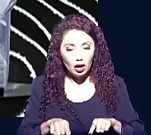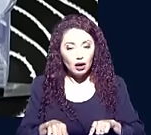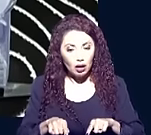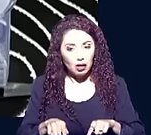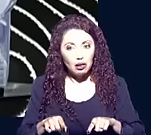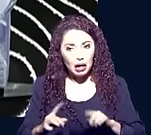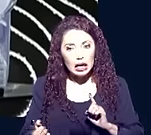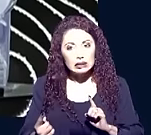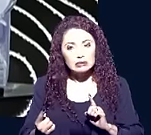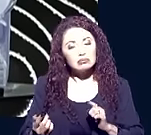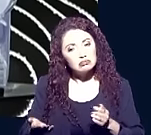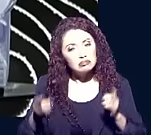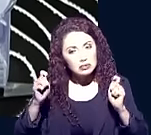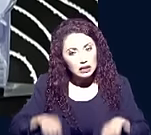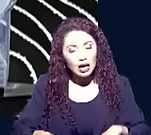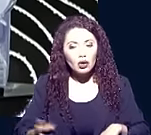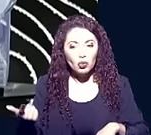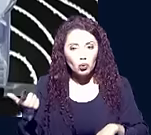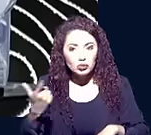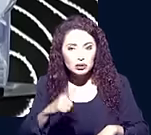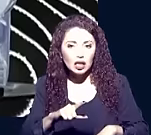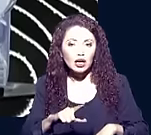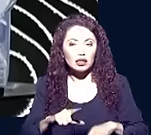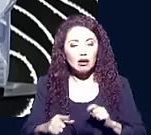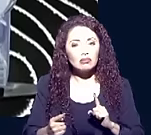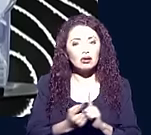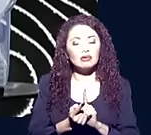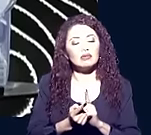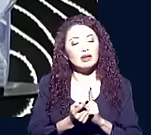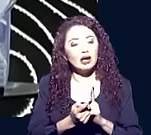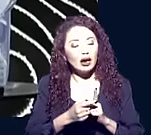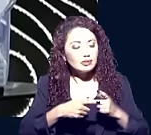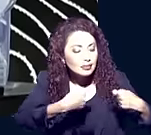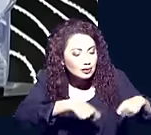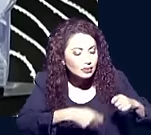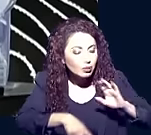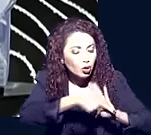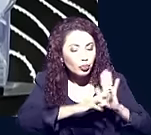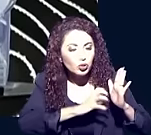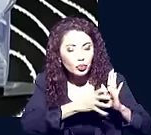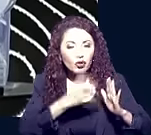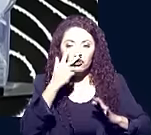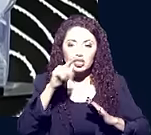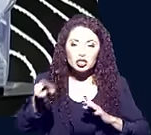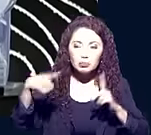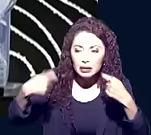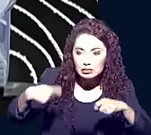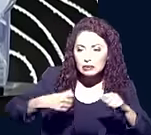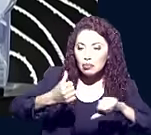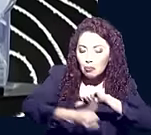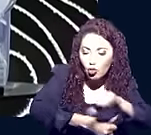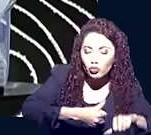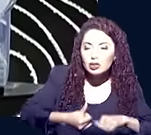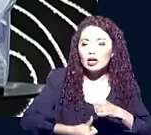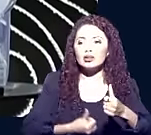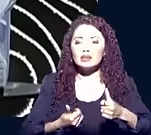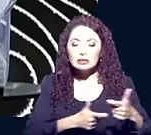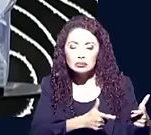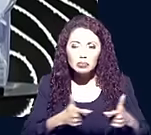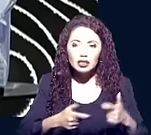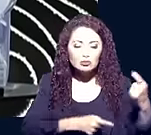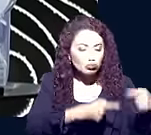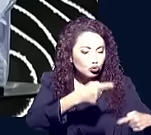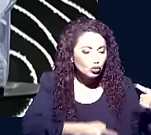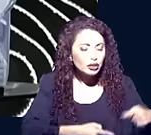demandas legítimas desses partidos políticos ou o senhor acha que ainda Mudanças são necessárias espaços políticos são